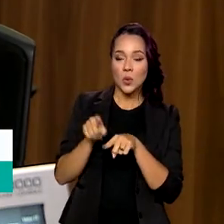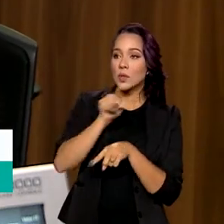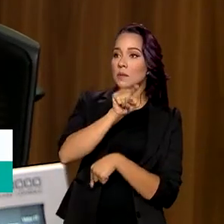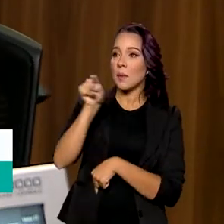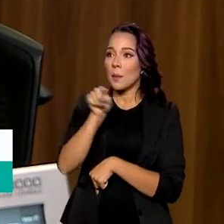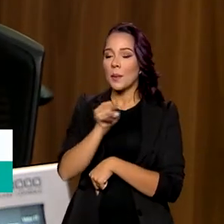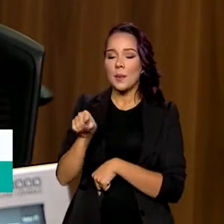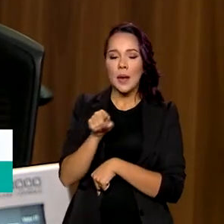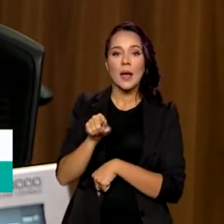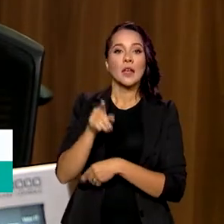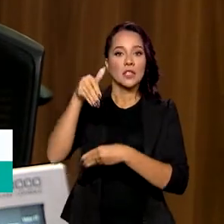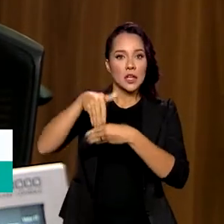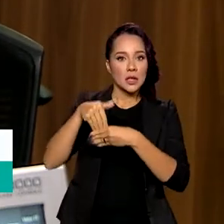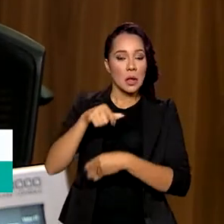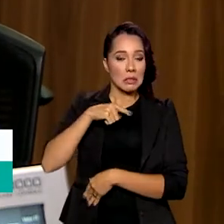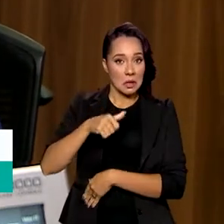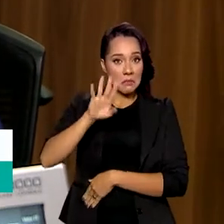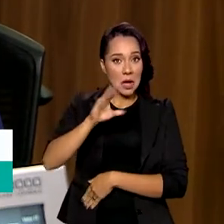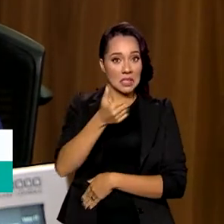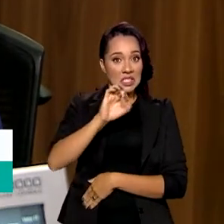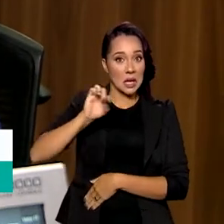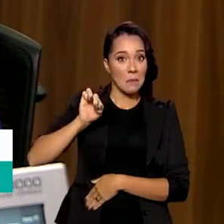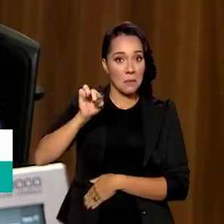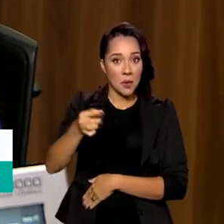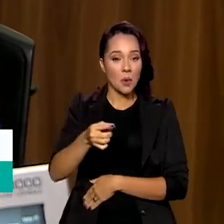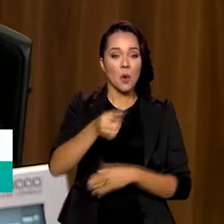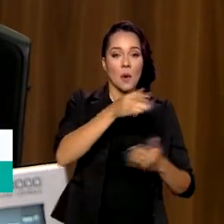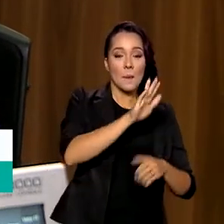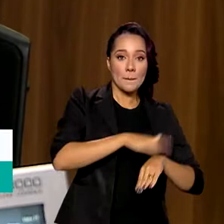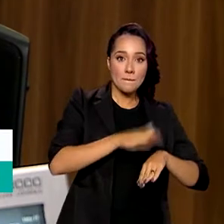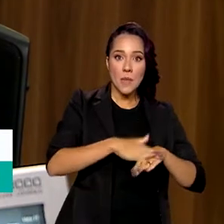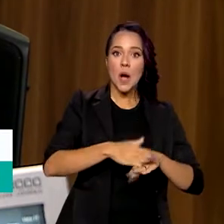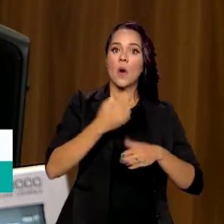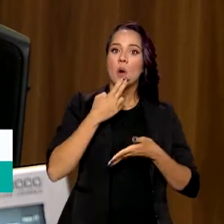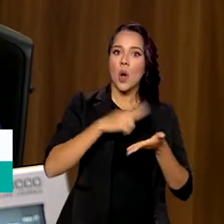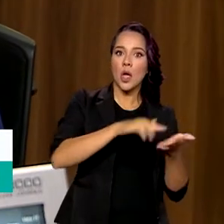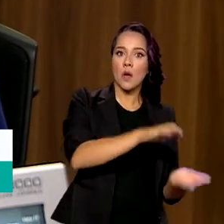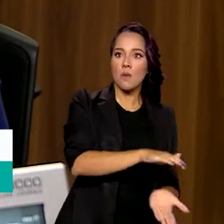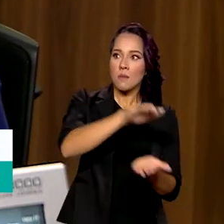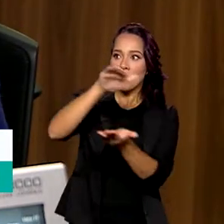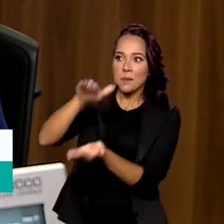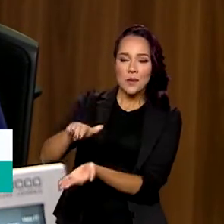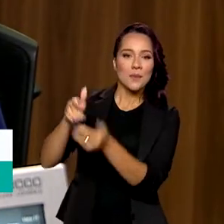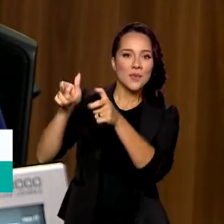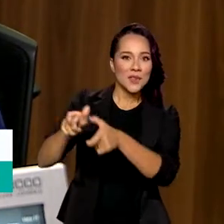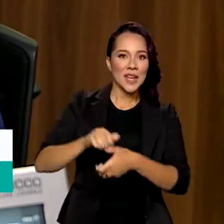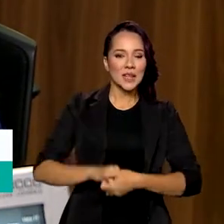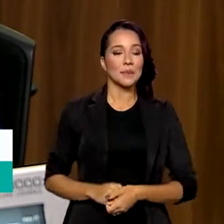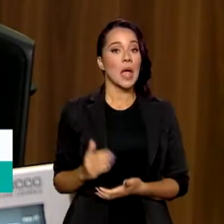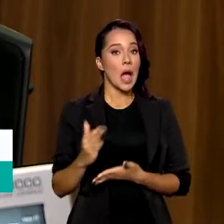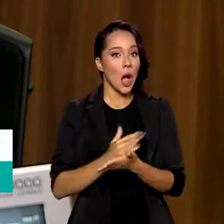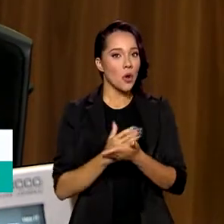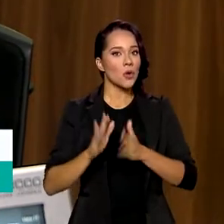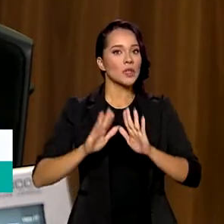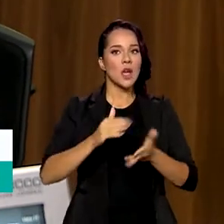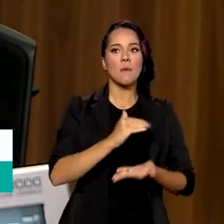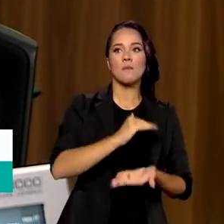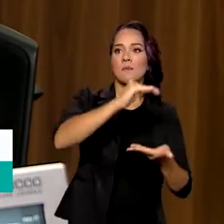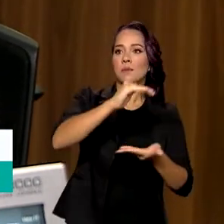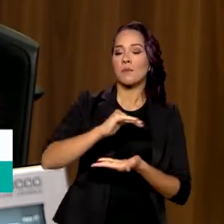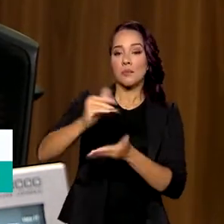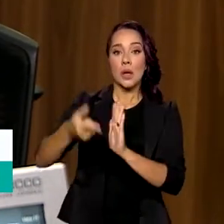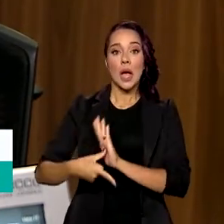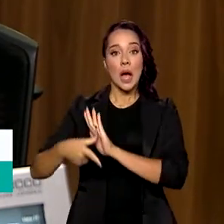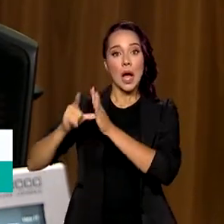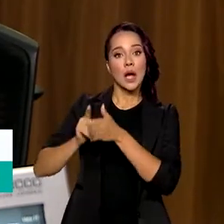esse ano por exemplo nós temos mais de 100 mil urnas transportadas pelos Correios algumas já foram transportadas